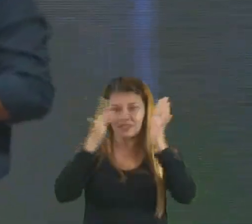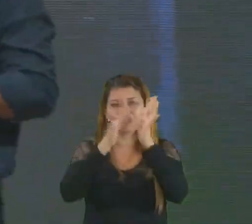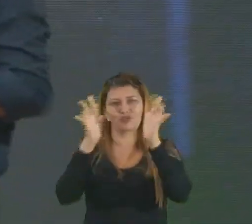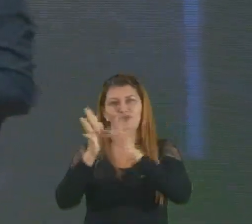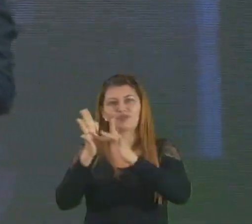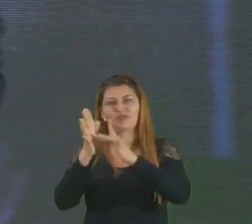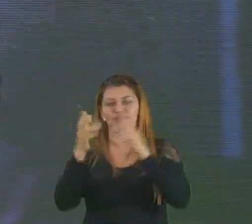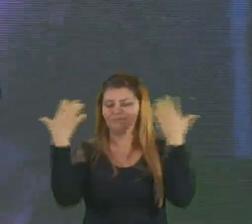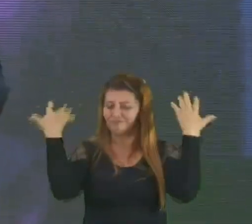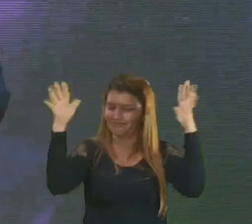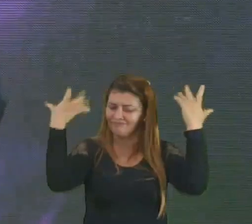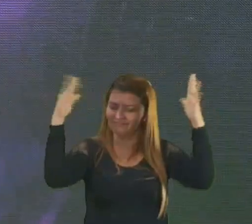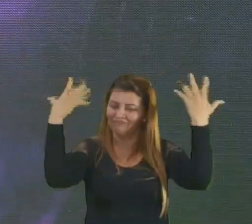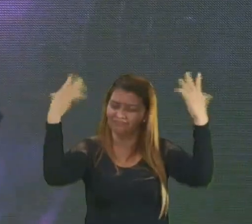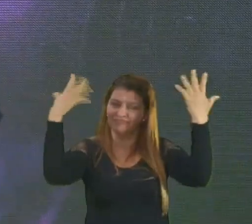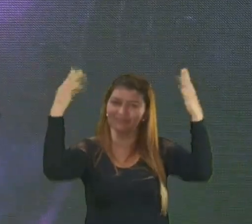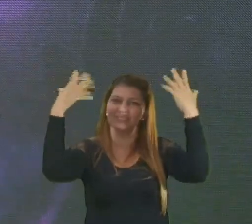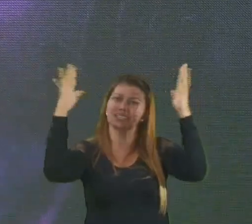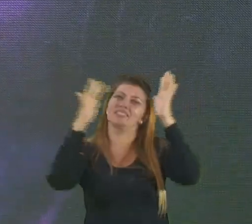esta noite.